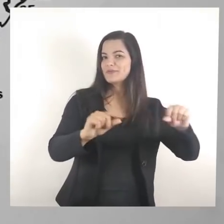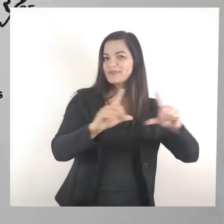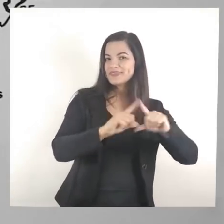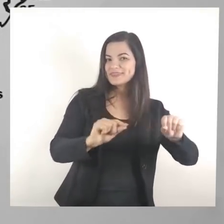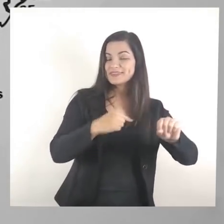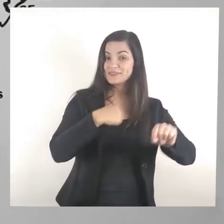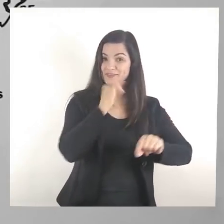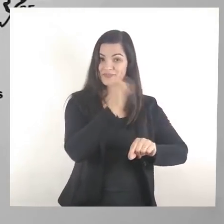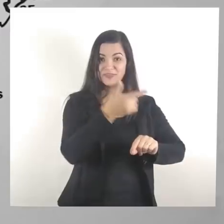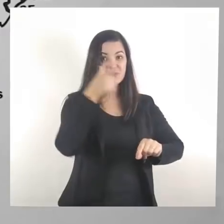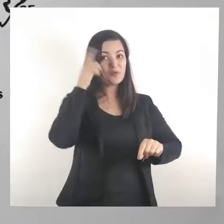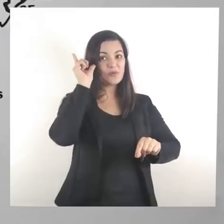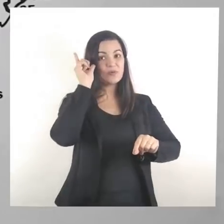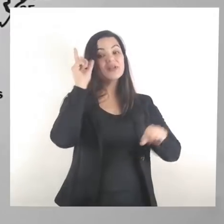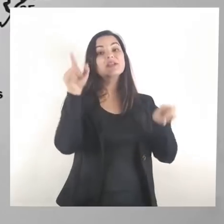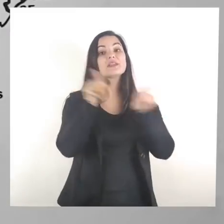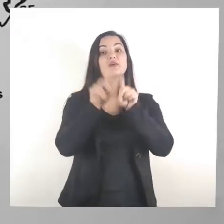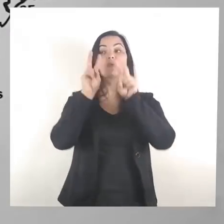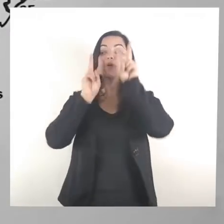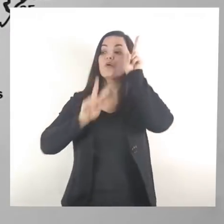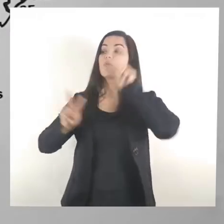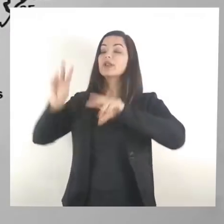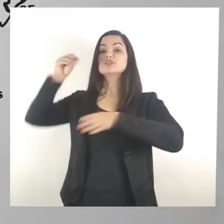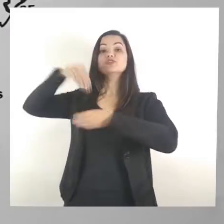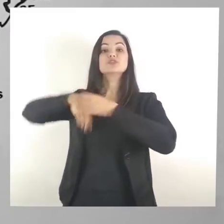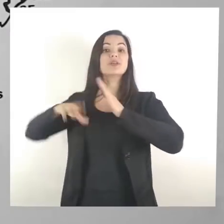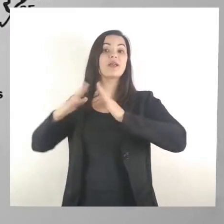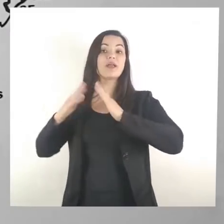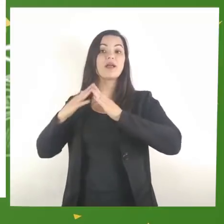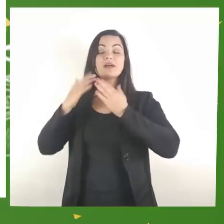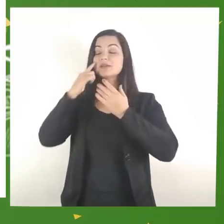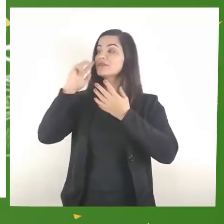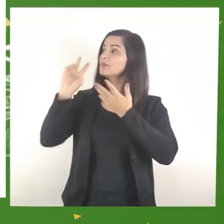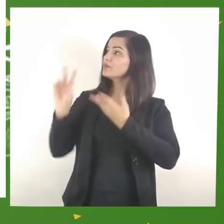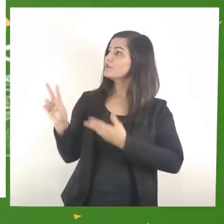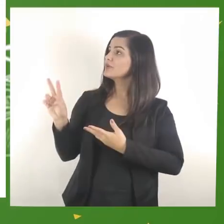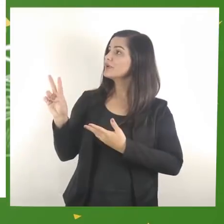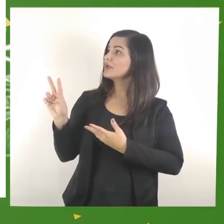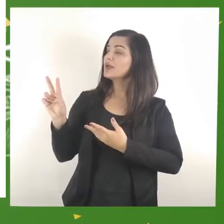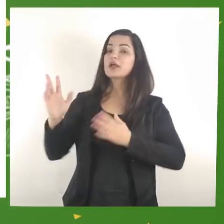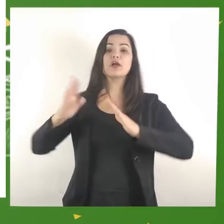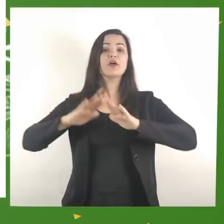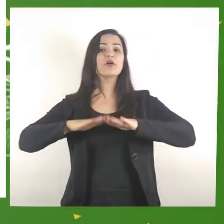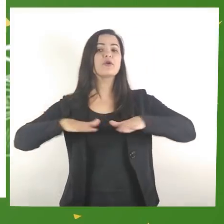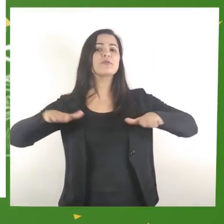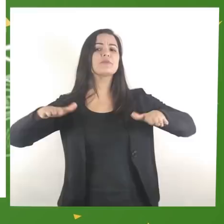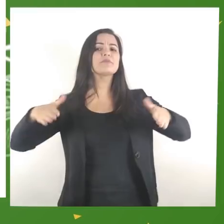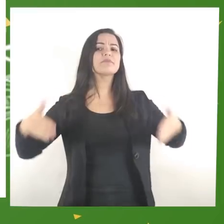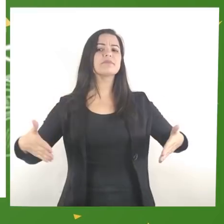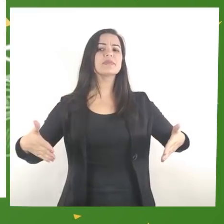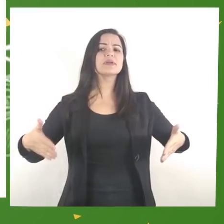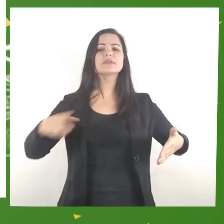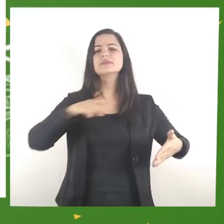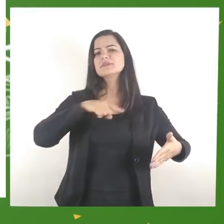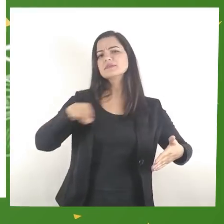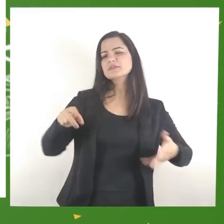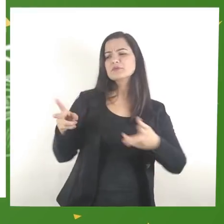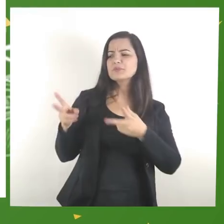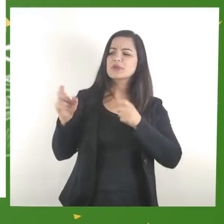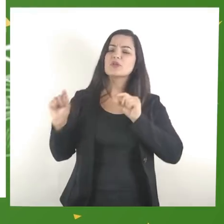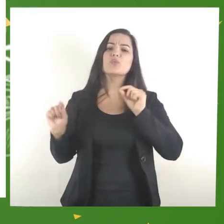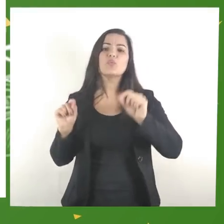nós temos em casa. Nessa imagem aí da mesa, o que vocês conseguem observar ou qual a